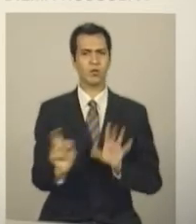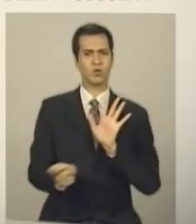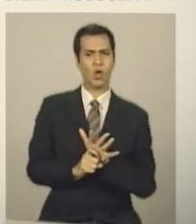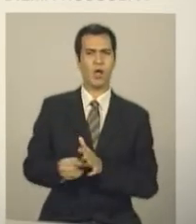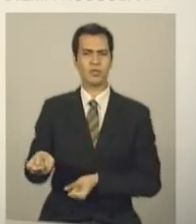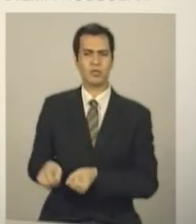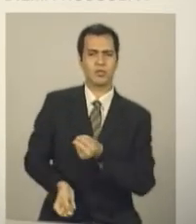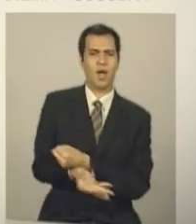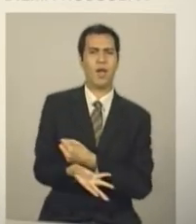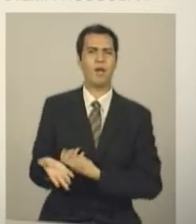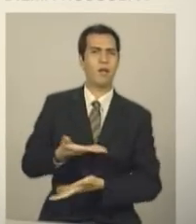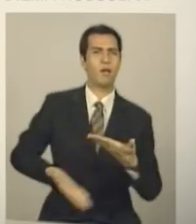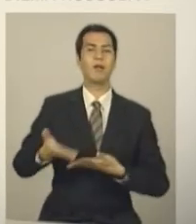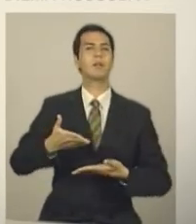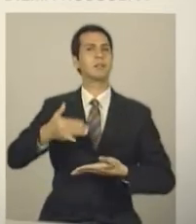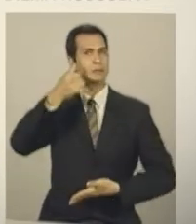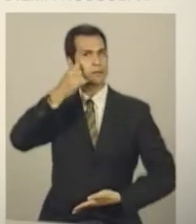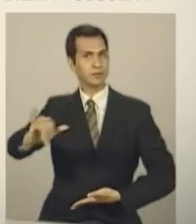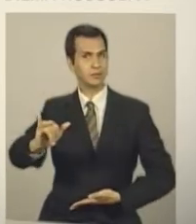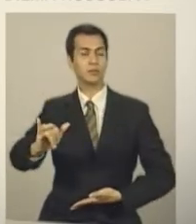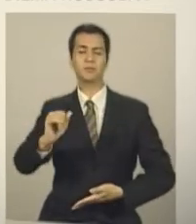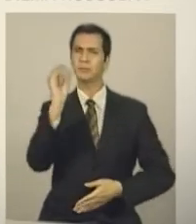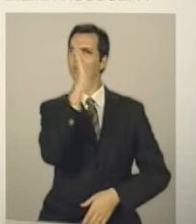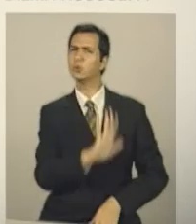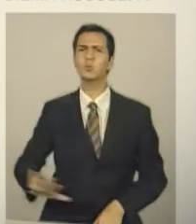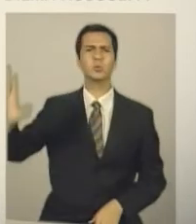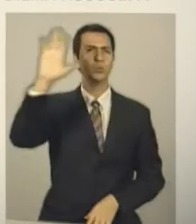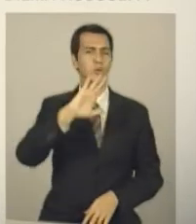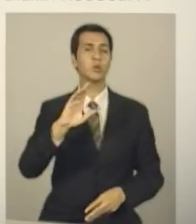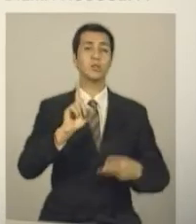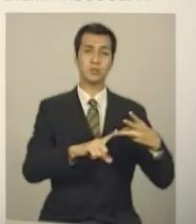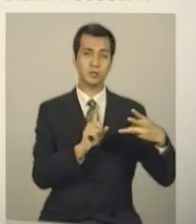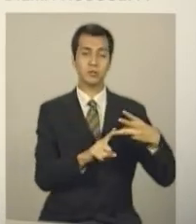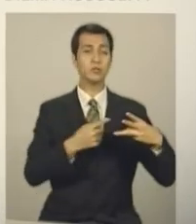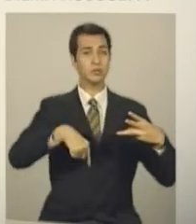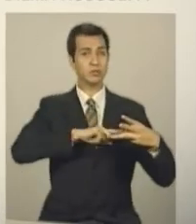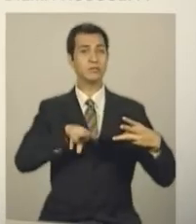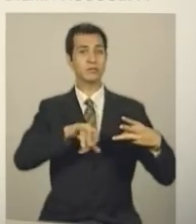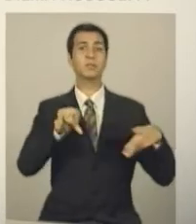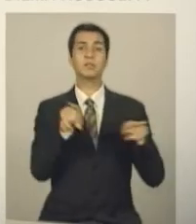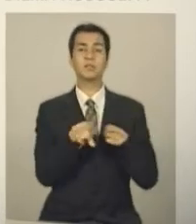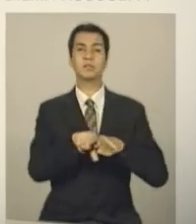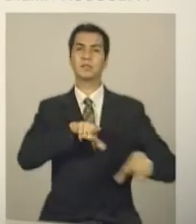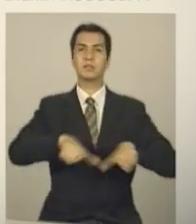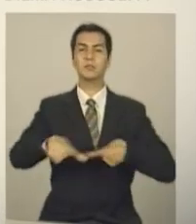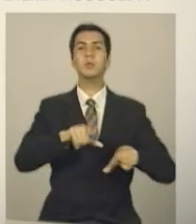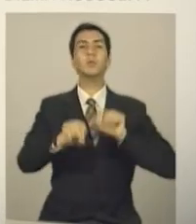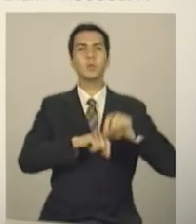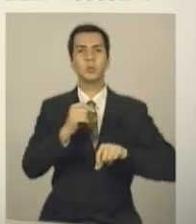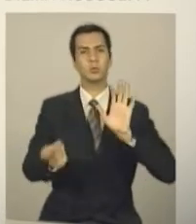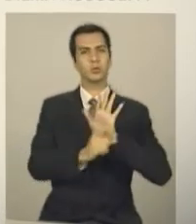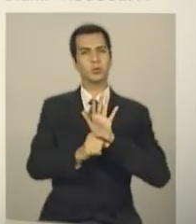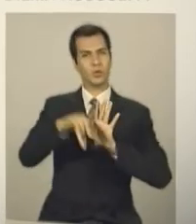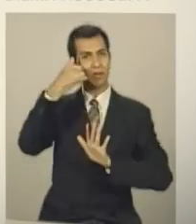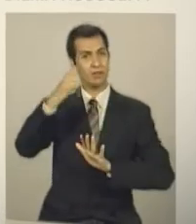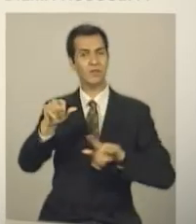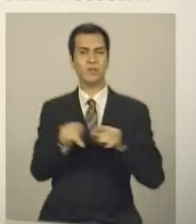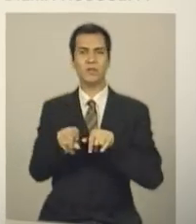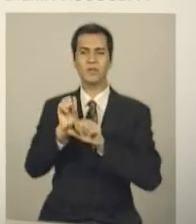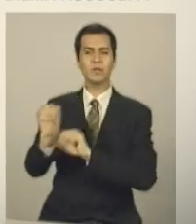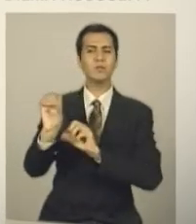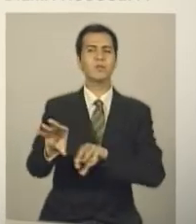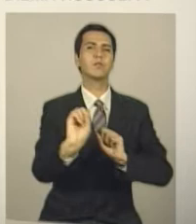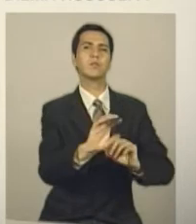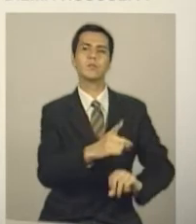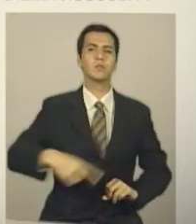Organizado em todo o país e vamos fazer um eficiente de trabalho de prevenção e educação